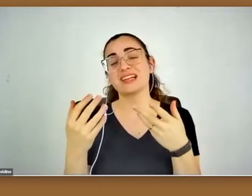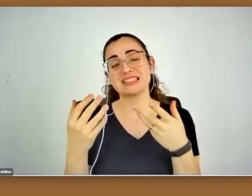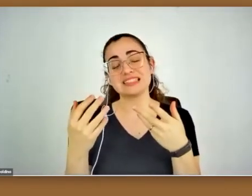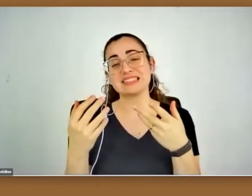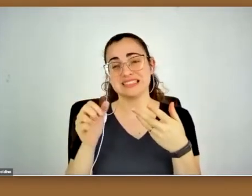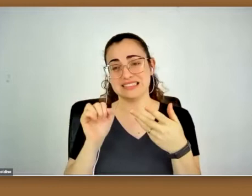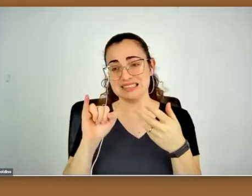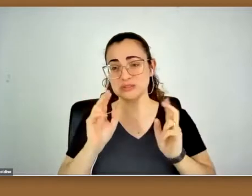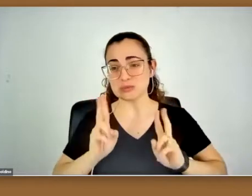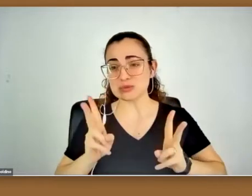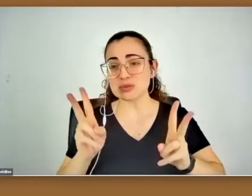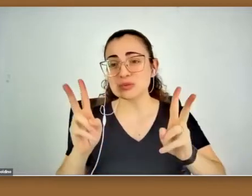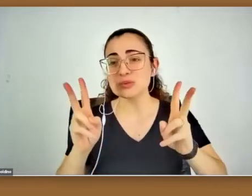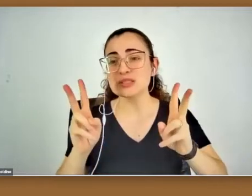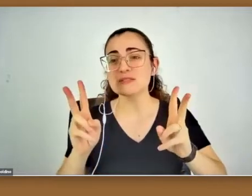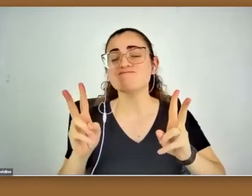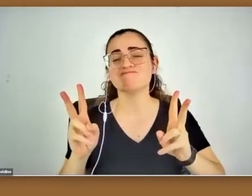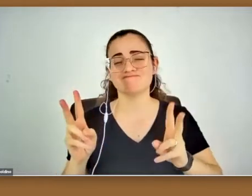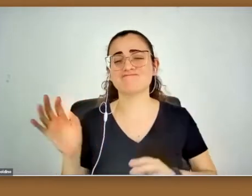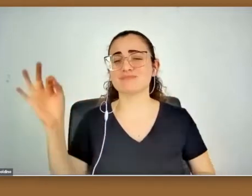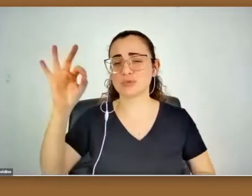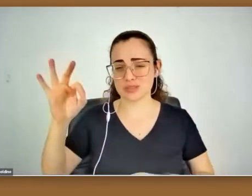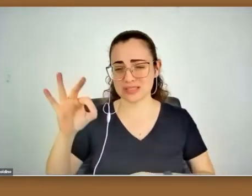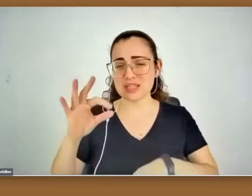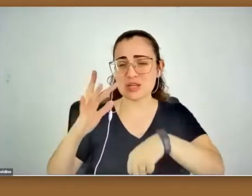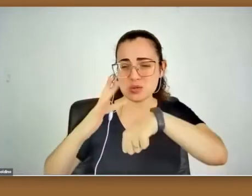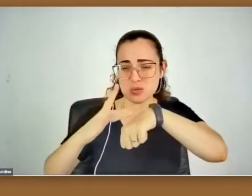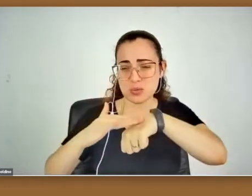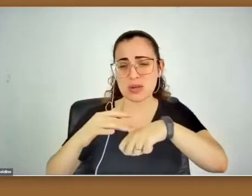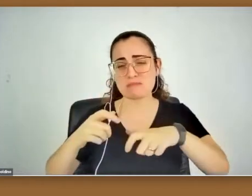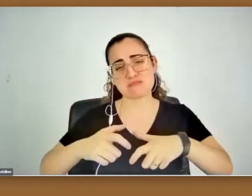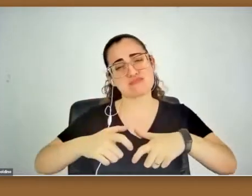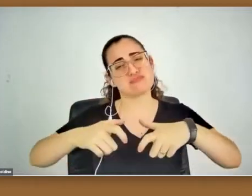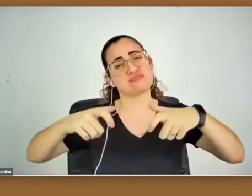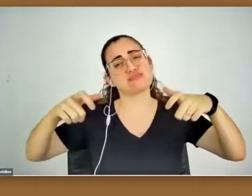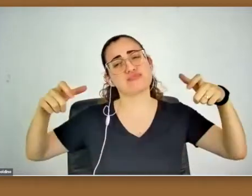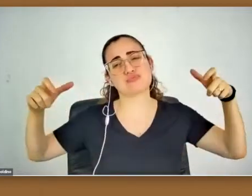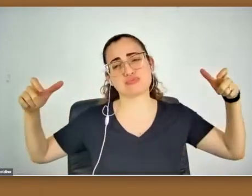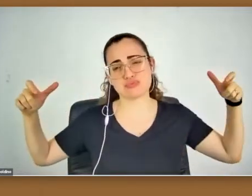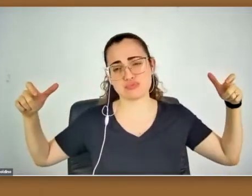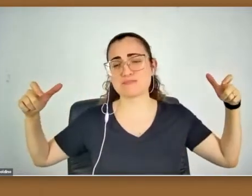ter mais doenças transmitidas por esses vetores, né, que são